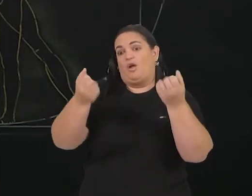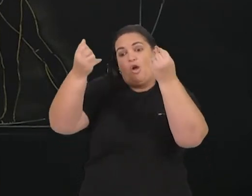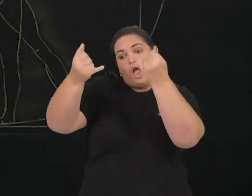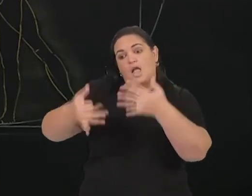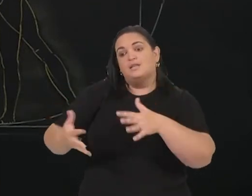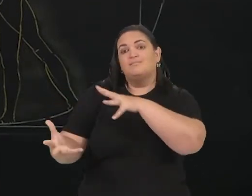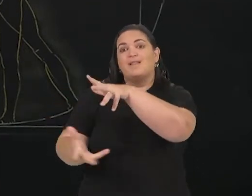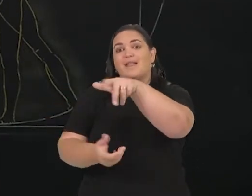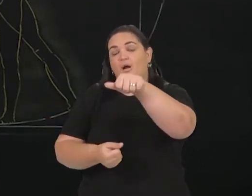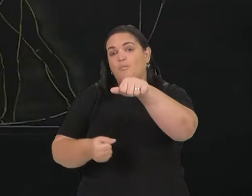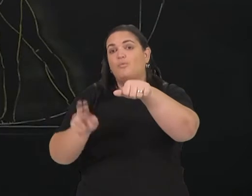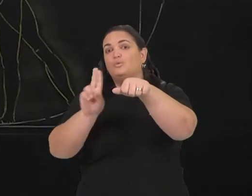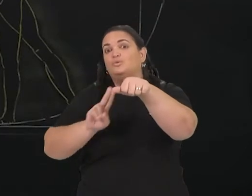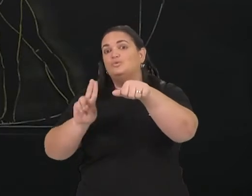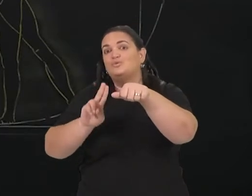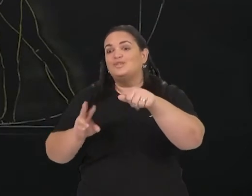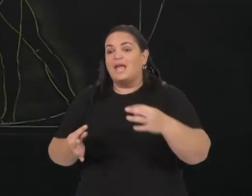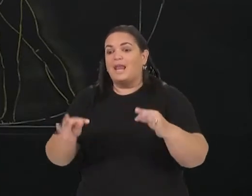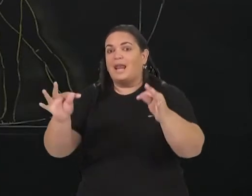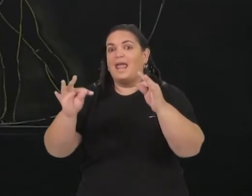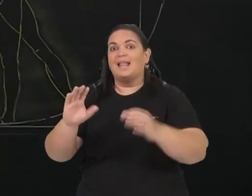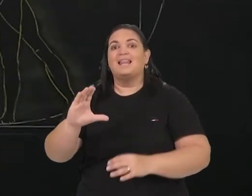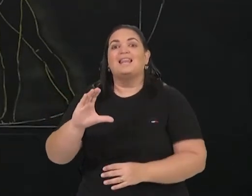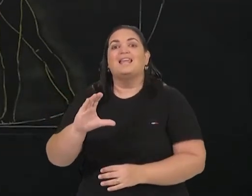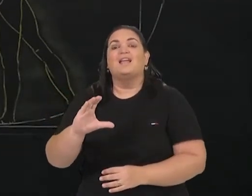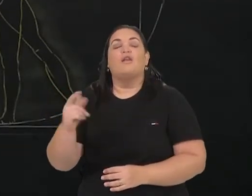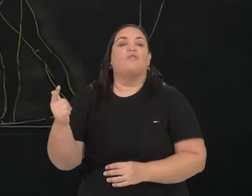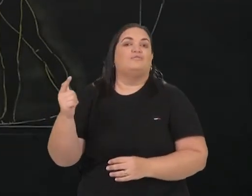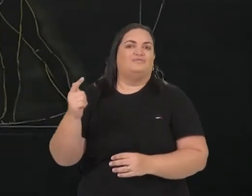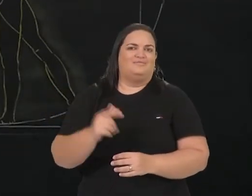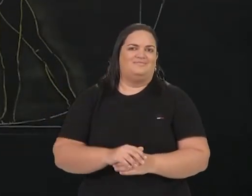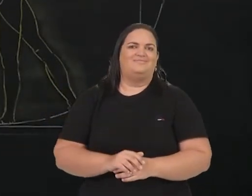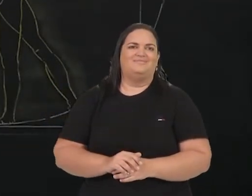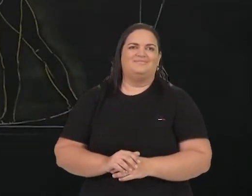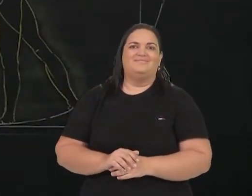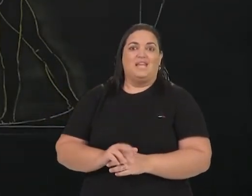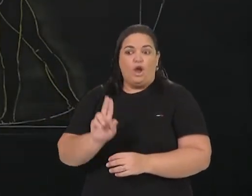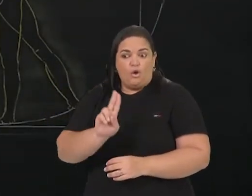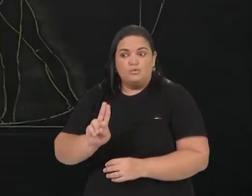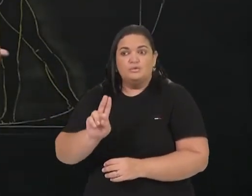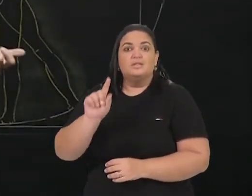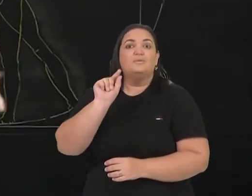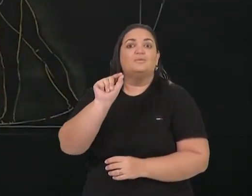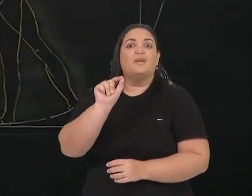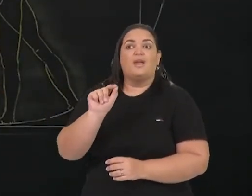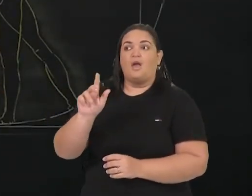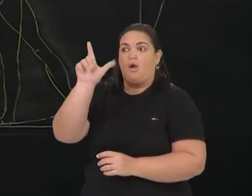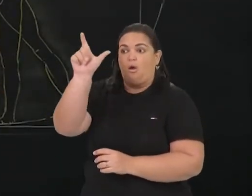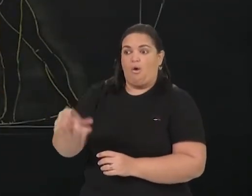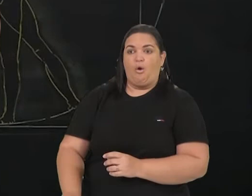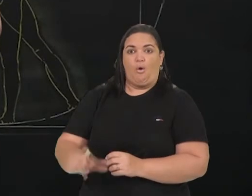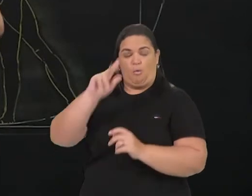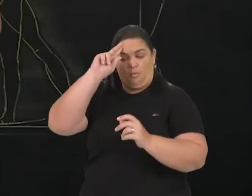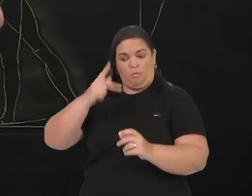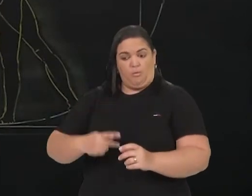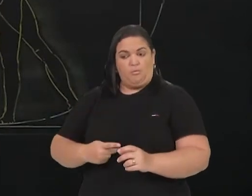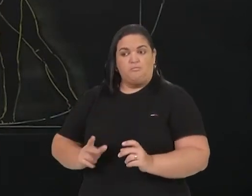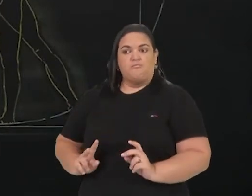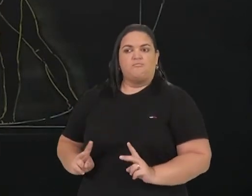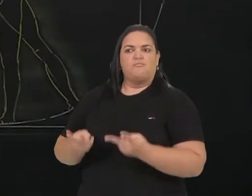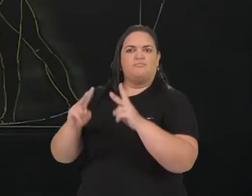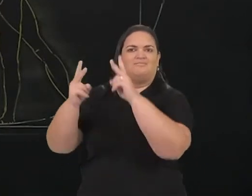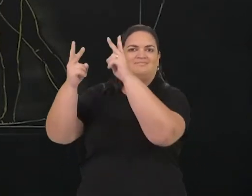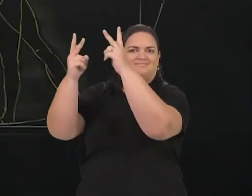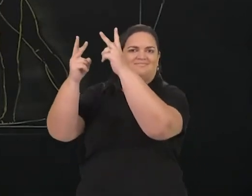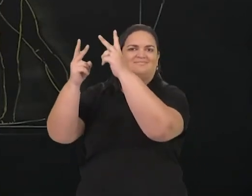outra característica desse período, a valorização da figura do homem, como a gente comentou com a imagem. E aí, novamente, ainda